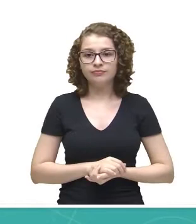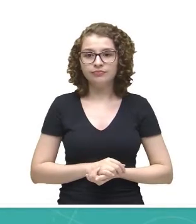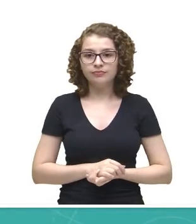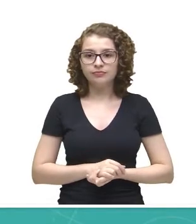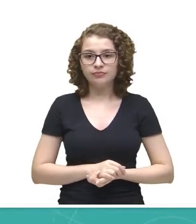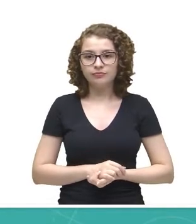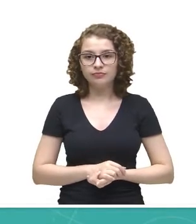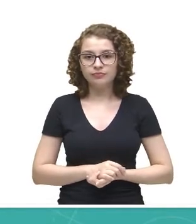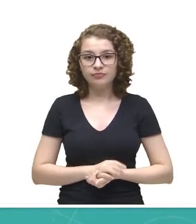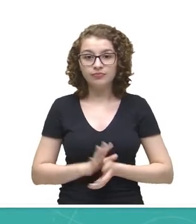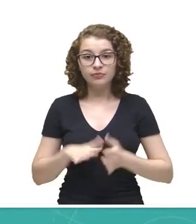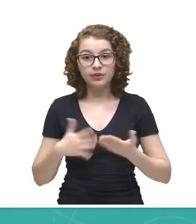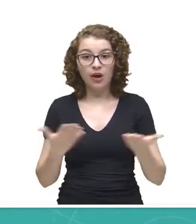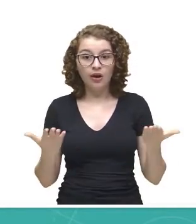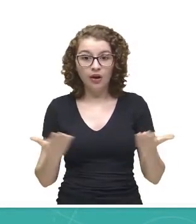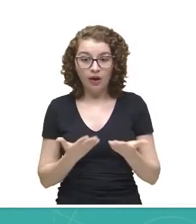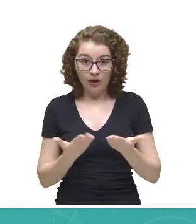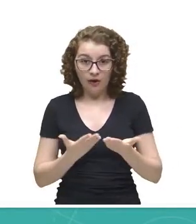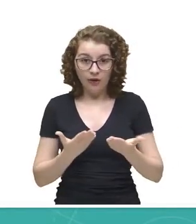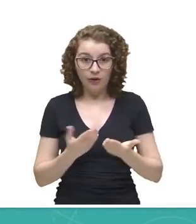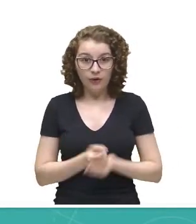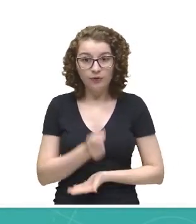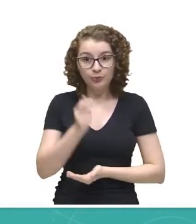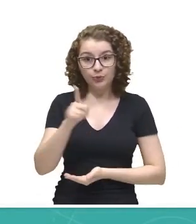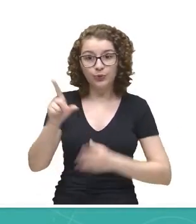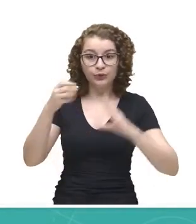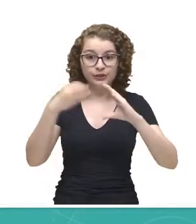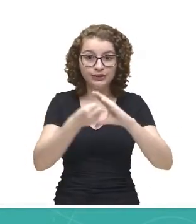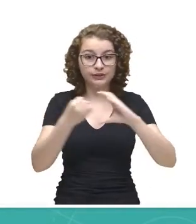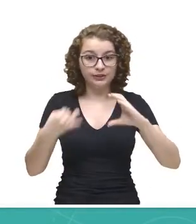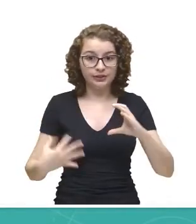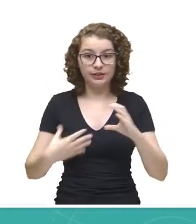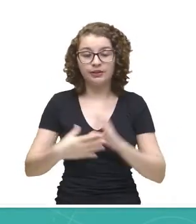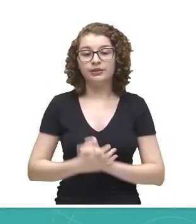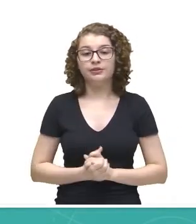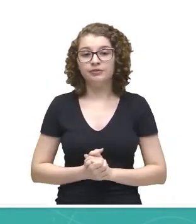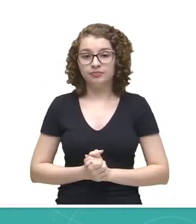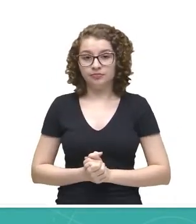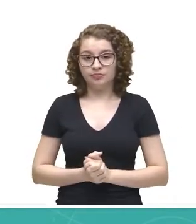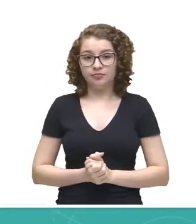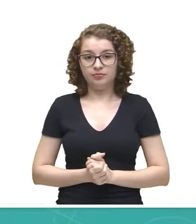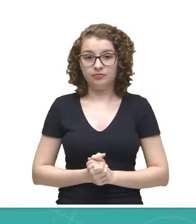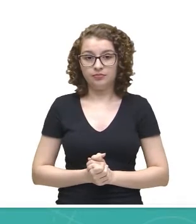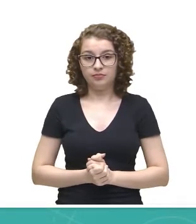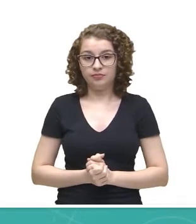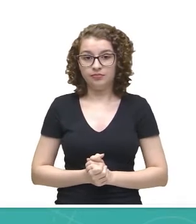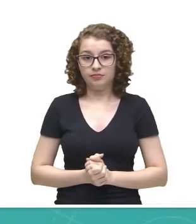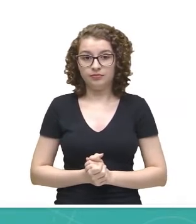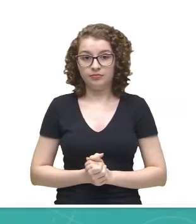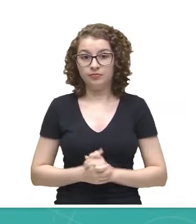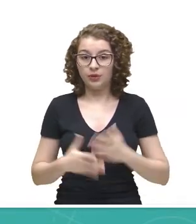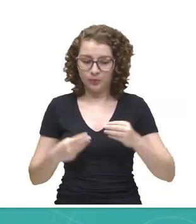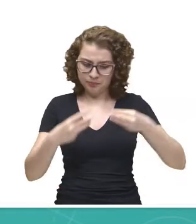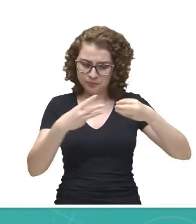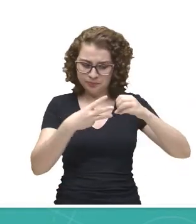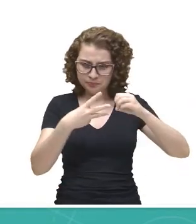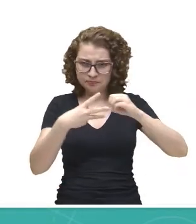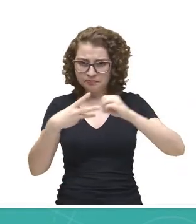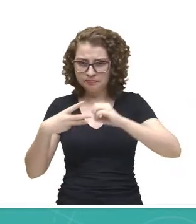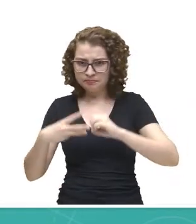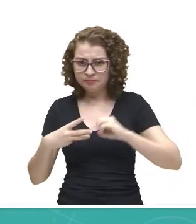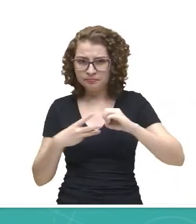organismo, Então a gente vai conhecer um pouquinho mais sobre as suas características. Olha só, as células deste tecido